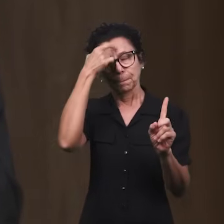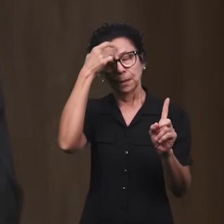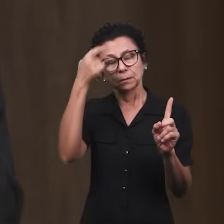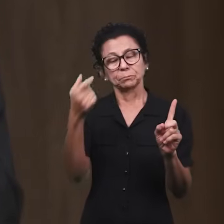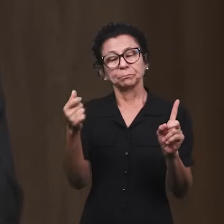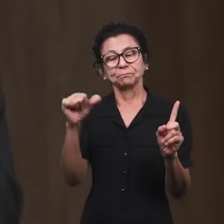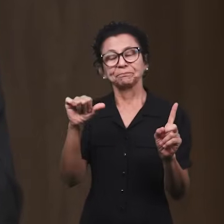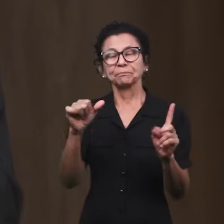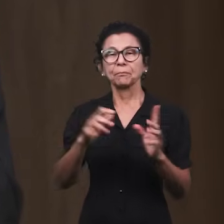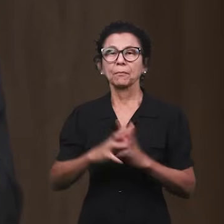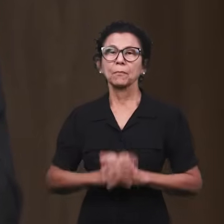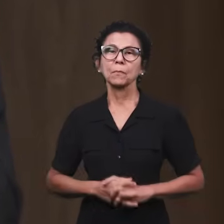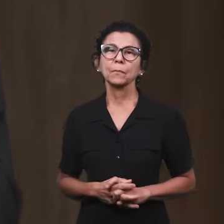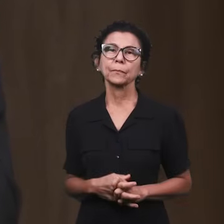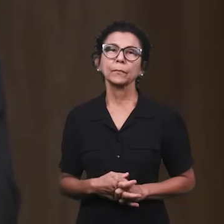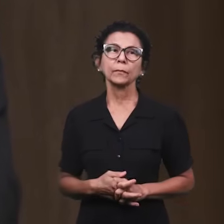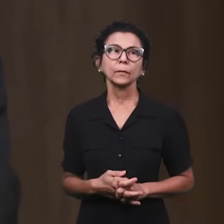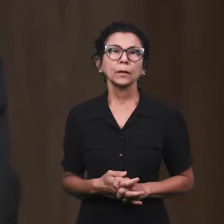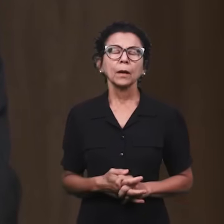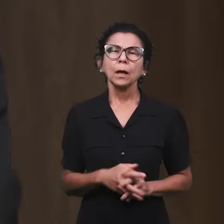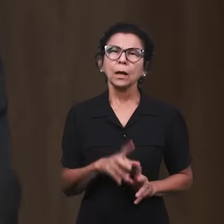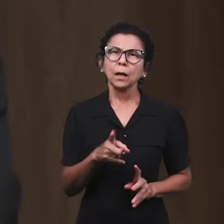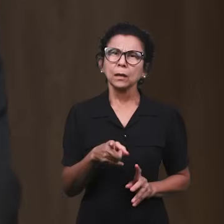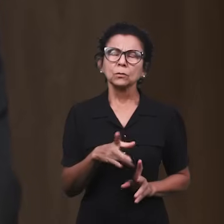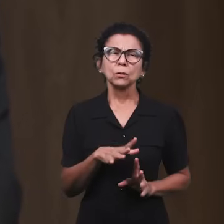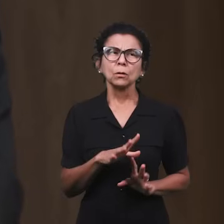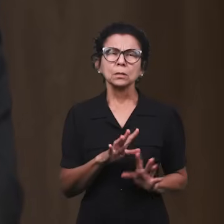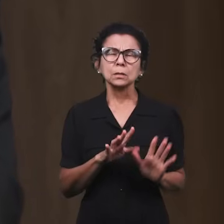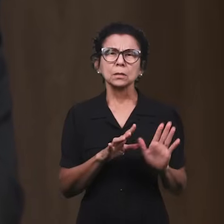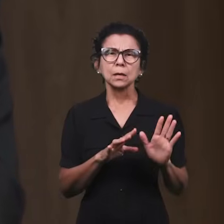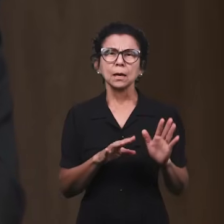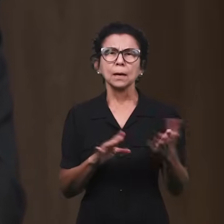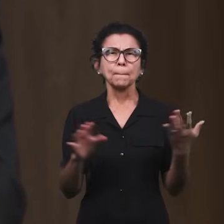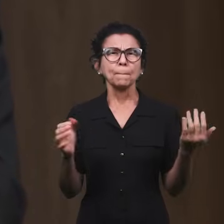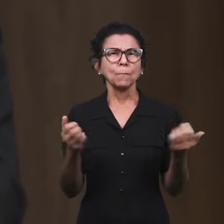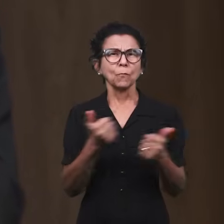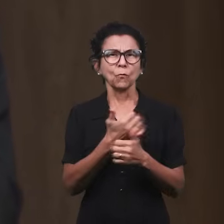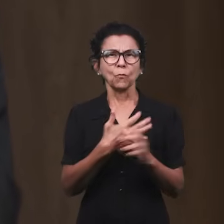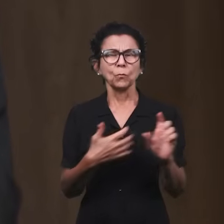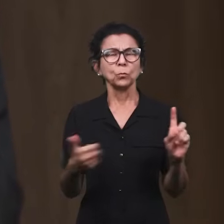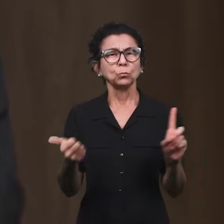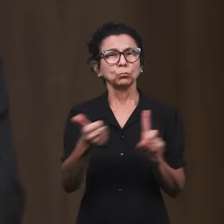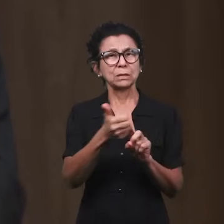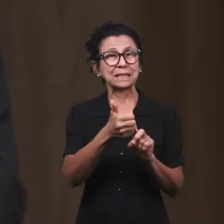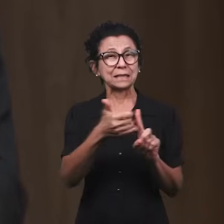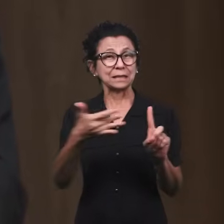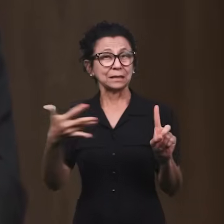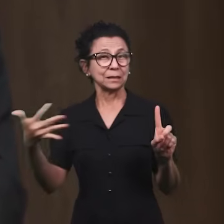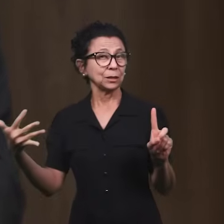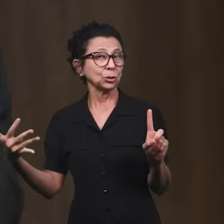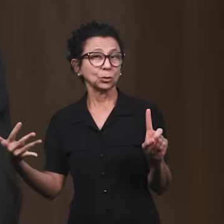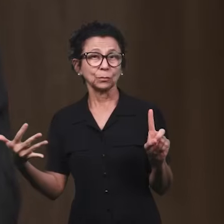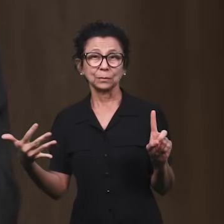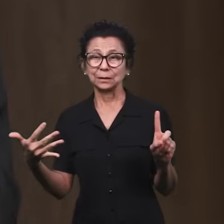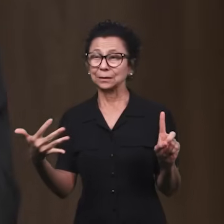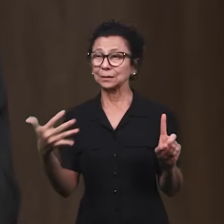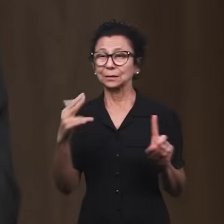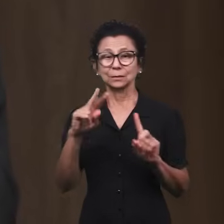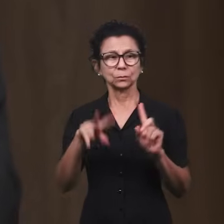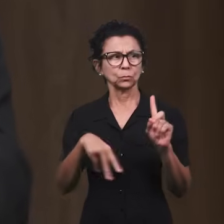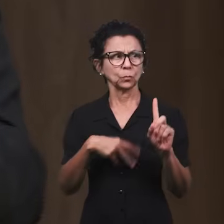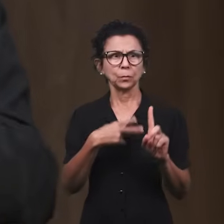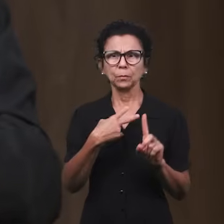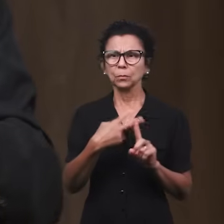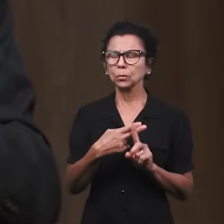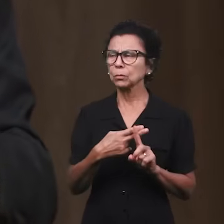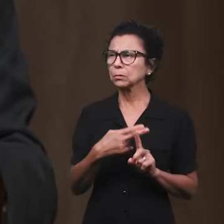pesquisadas, porque aumentou muito o número de autismo. Aumentou muito o número de síndromes no mundo. E é